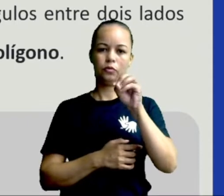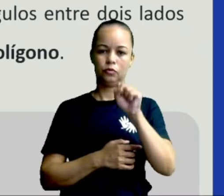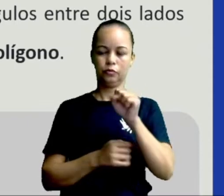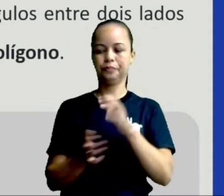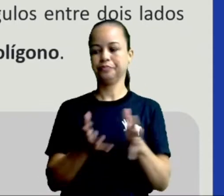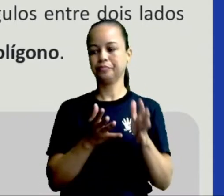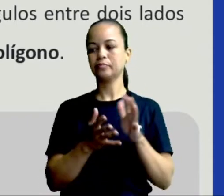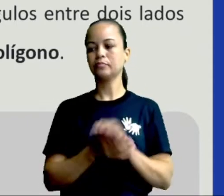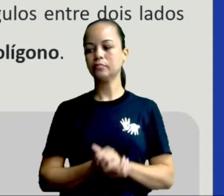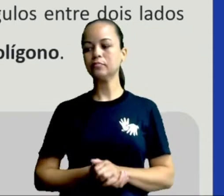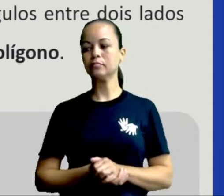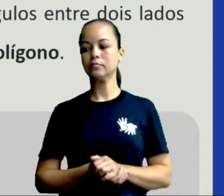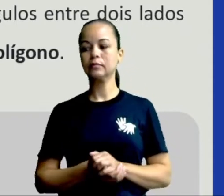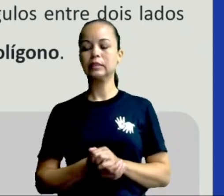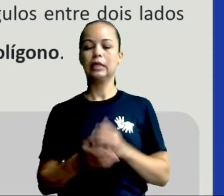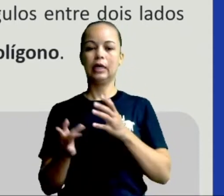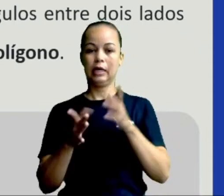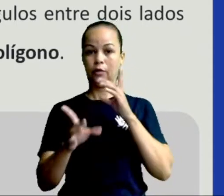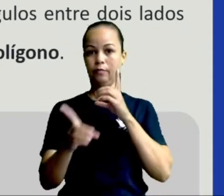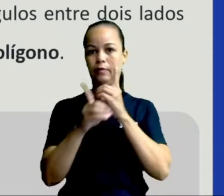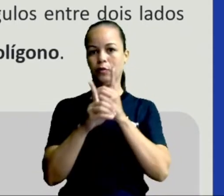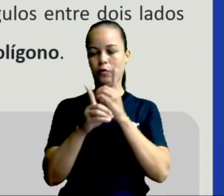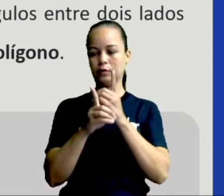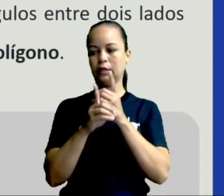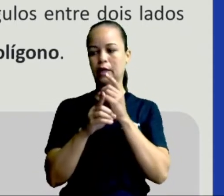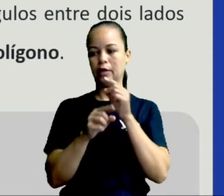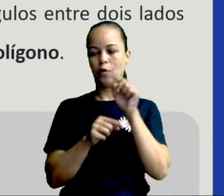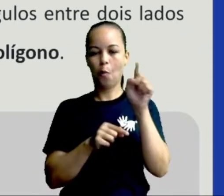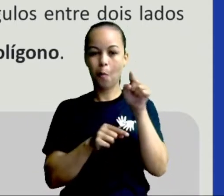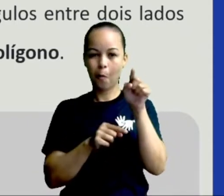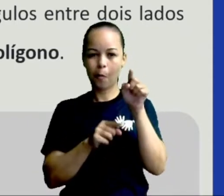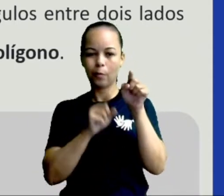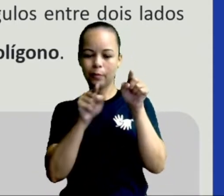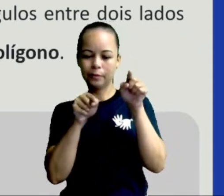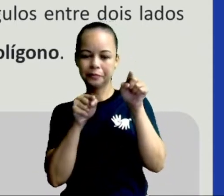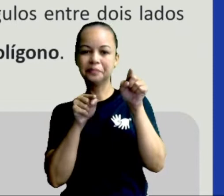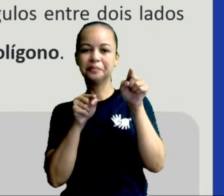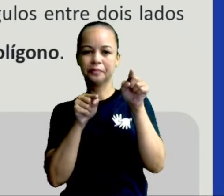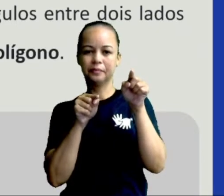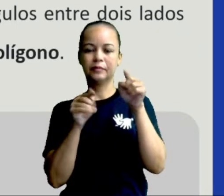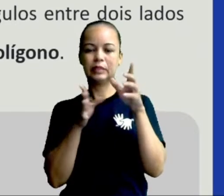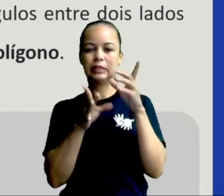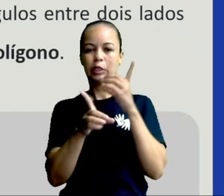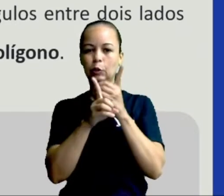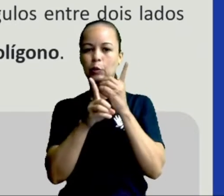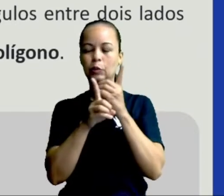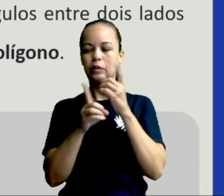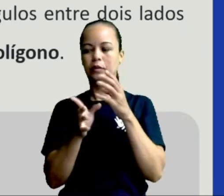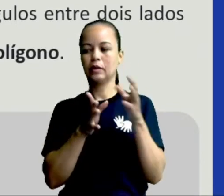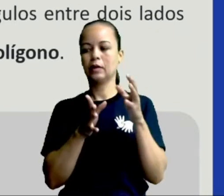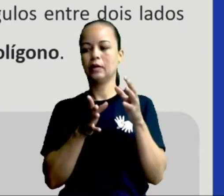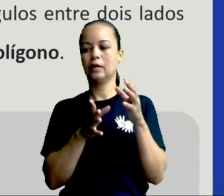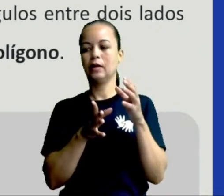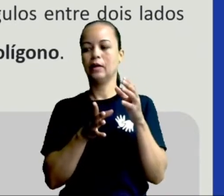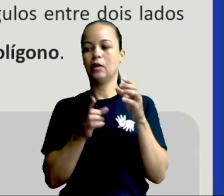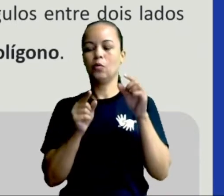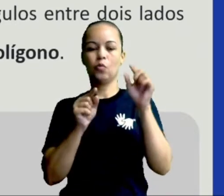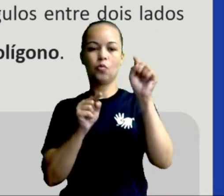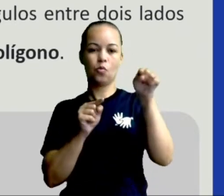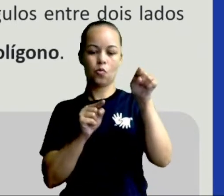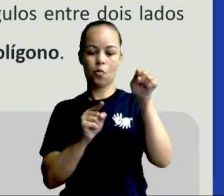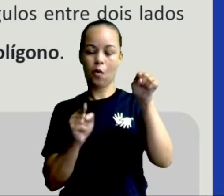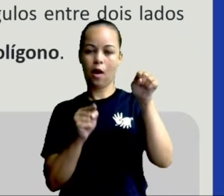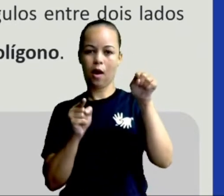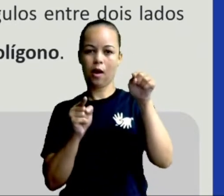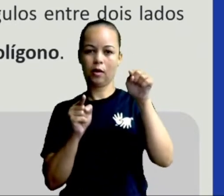os lados de um polígono. Encontrei, ó, o pontinho lá é o meu vértice, né? Deu um lado com o